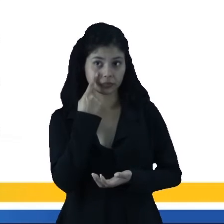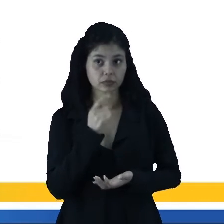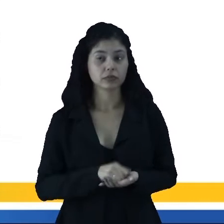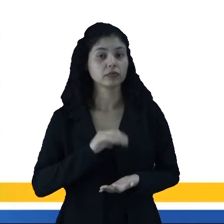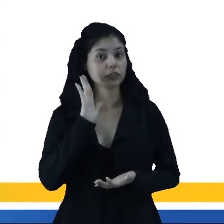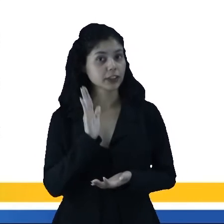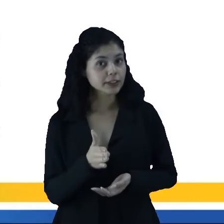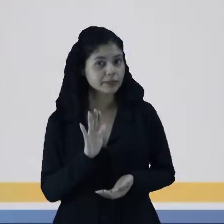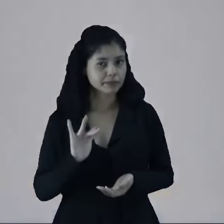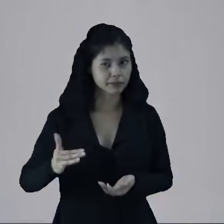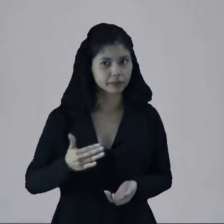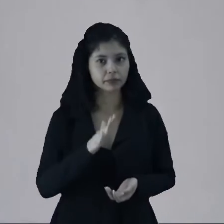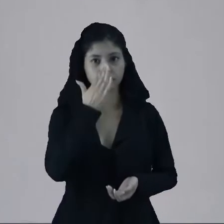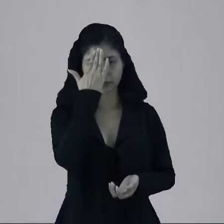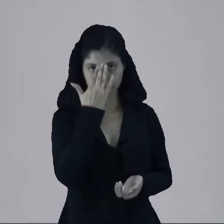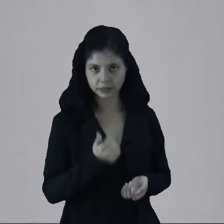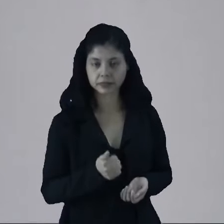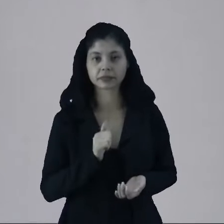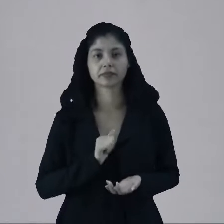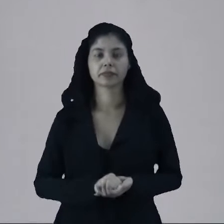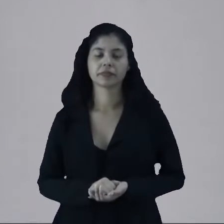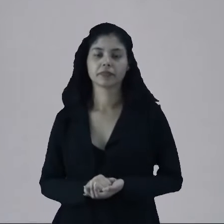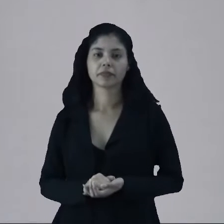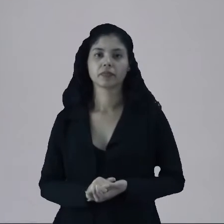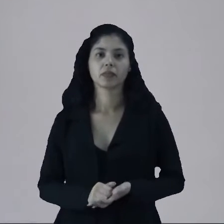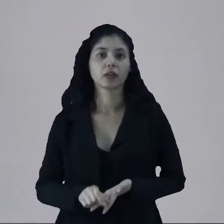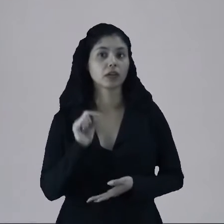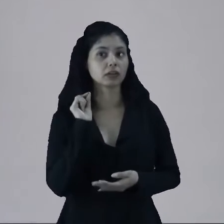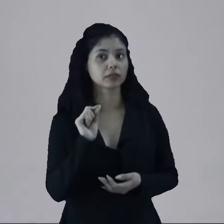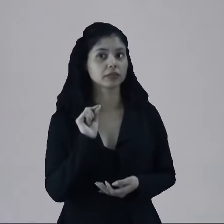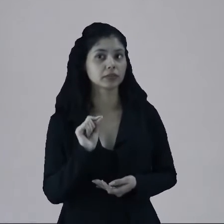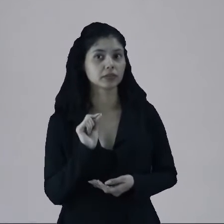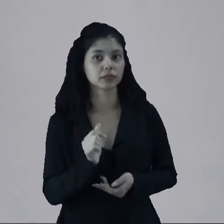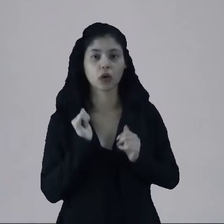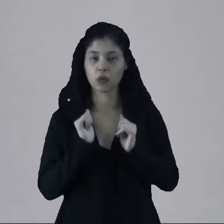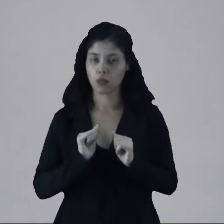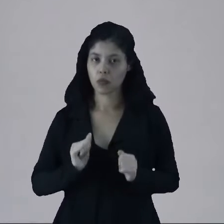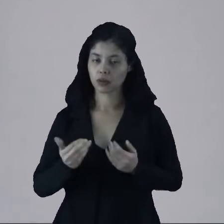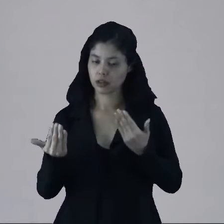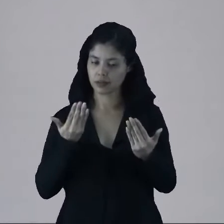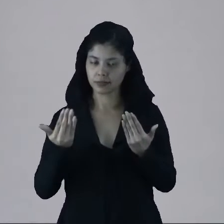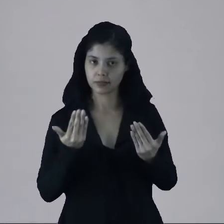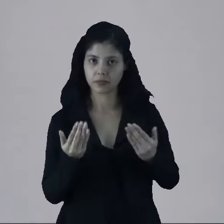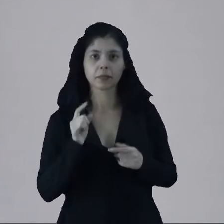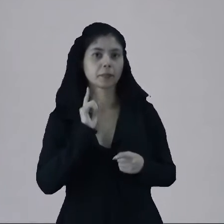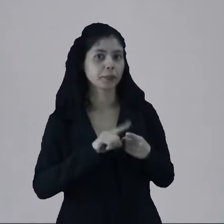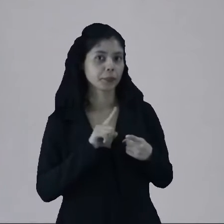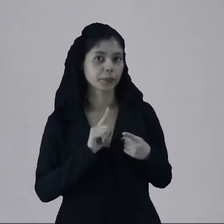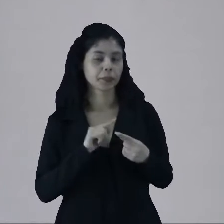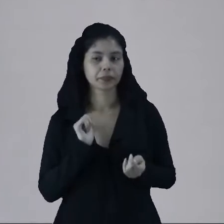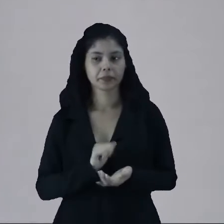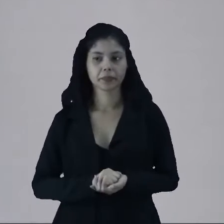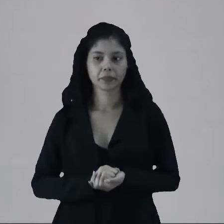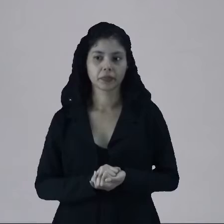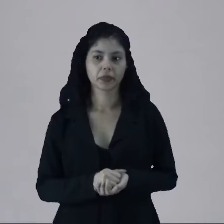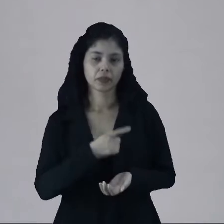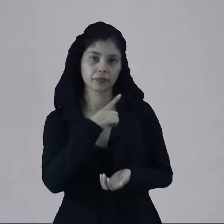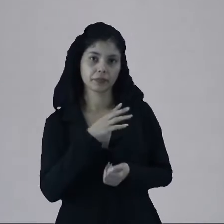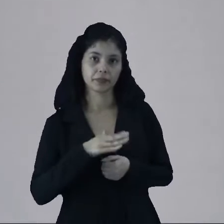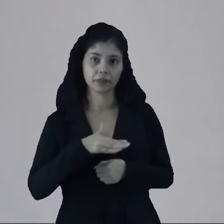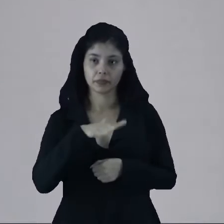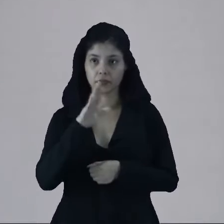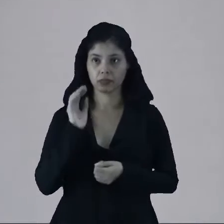só, já dá para ter uma noção do que essa doença pode estar relacionada. Por quê? Porque eu